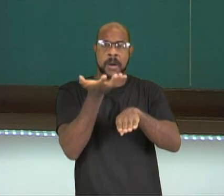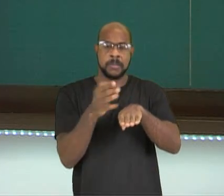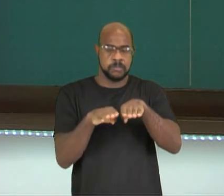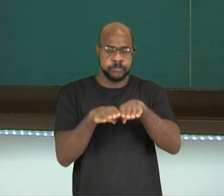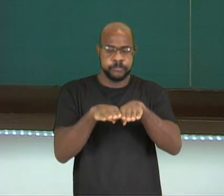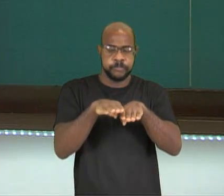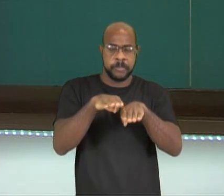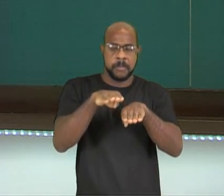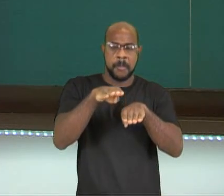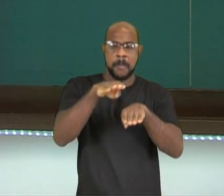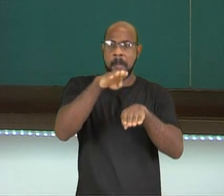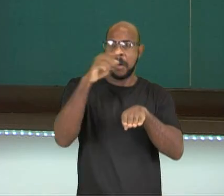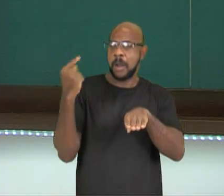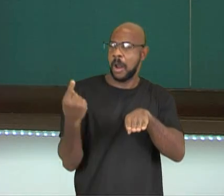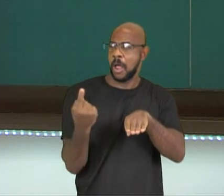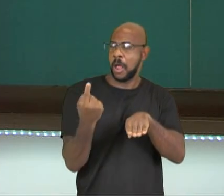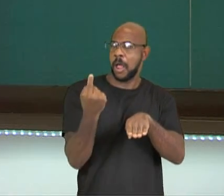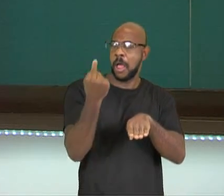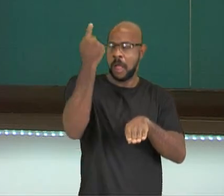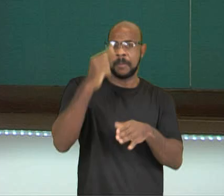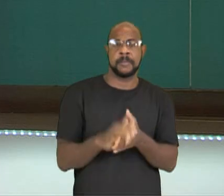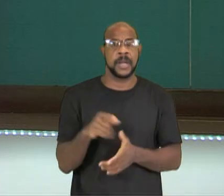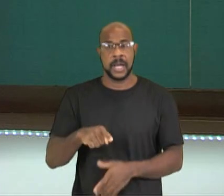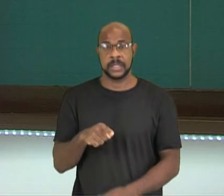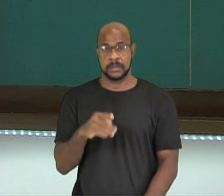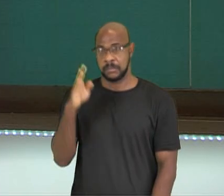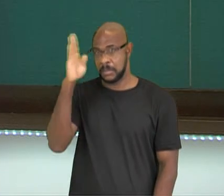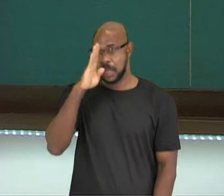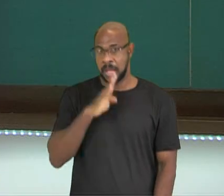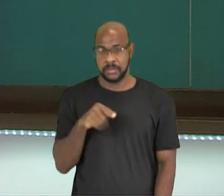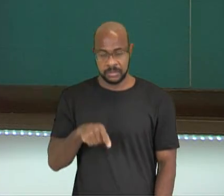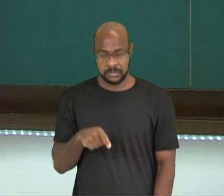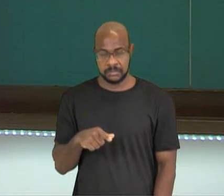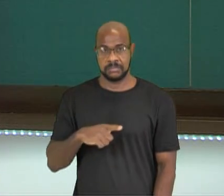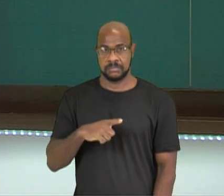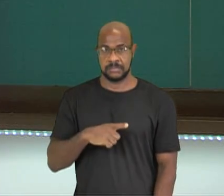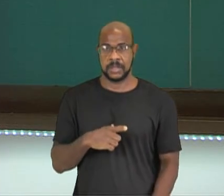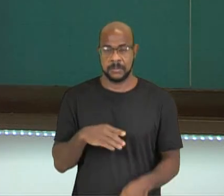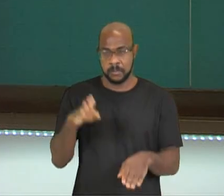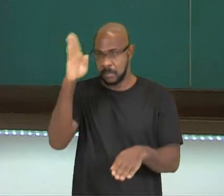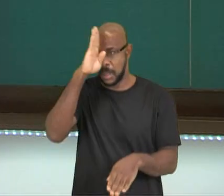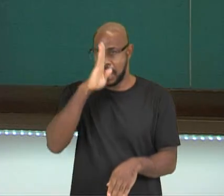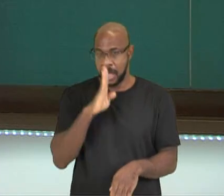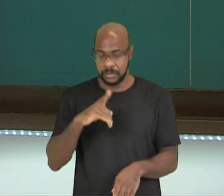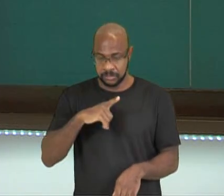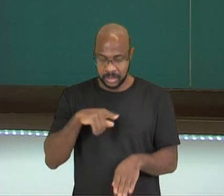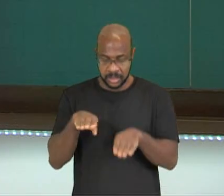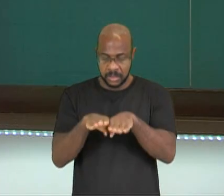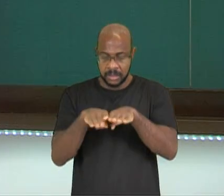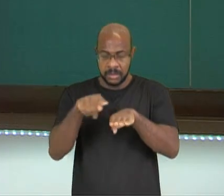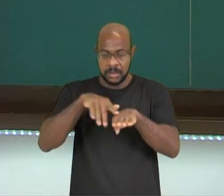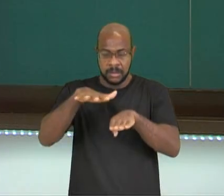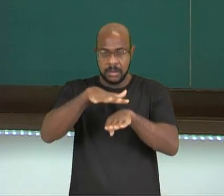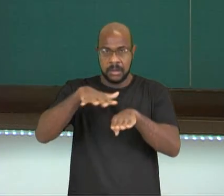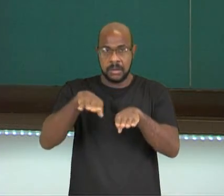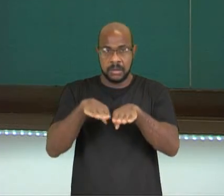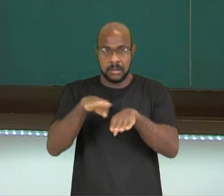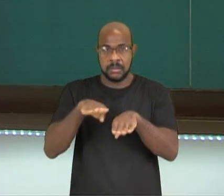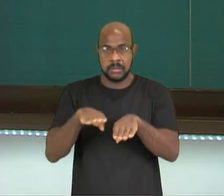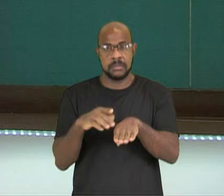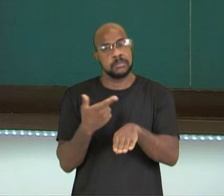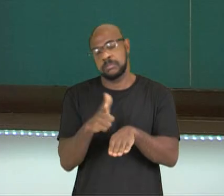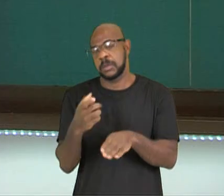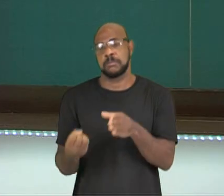áreas montanhosas. No caso do Brasil, por estar no centro da placa tectônica chamada de Sul-Americana, ele não tem